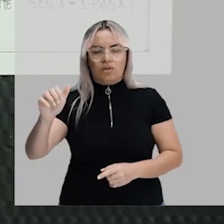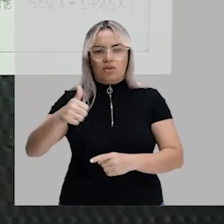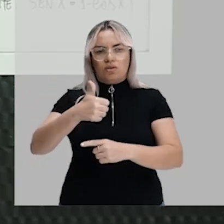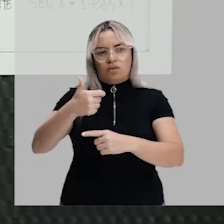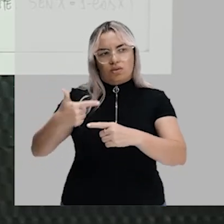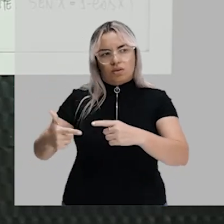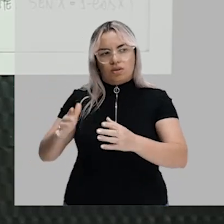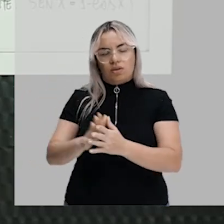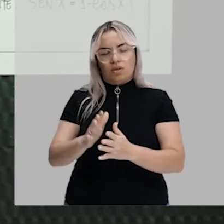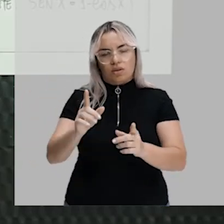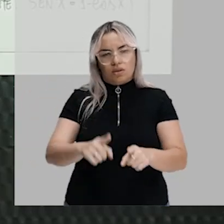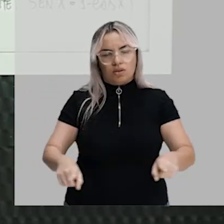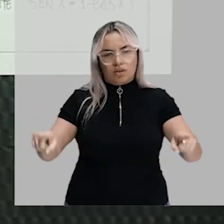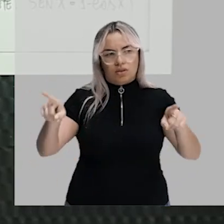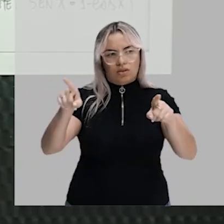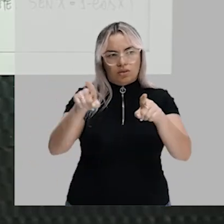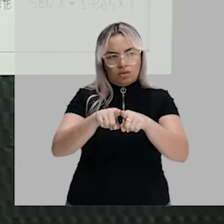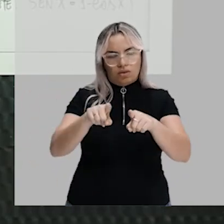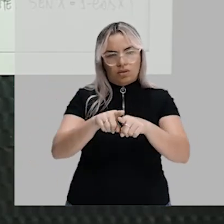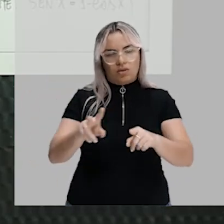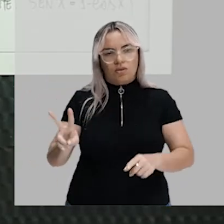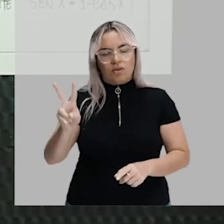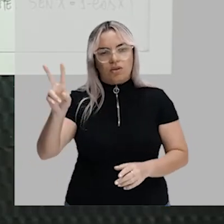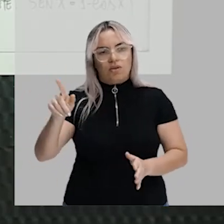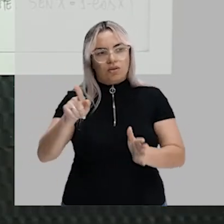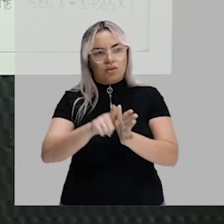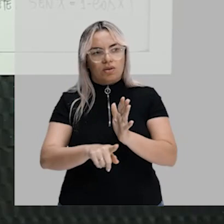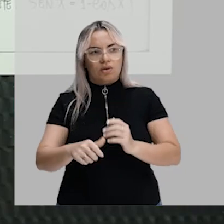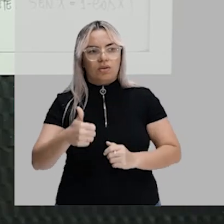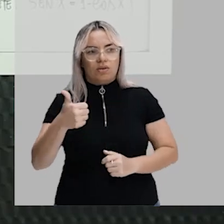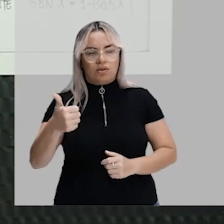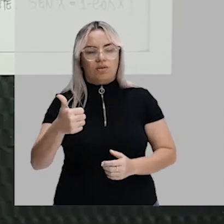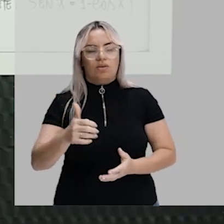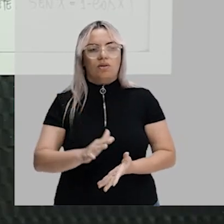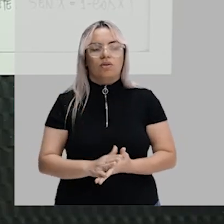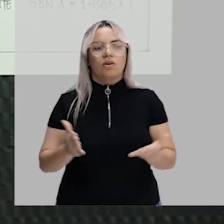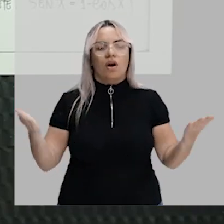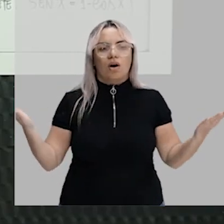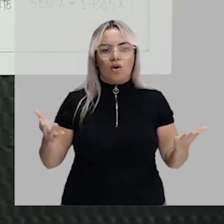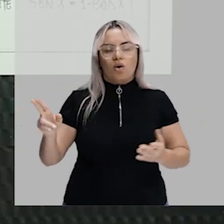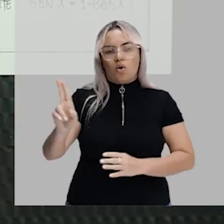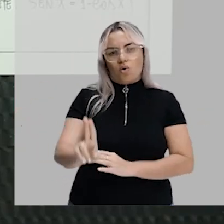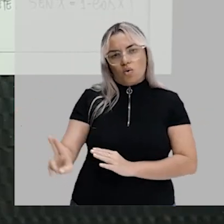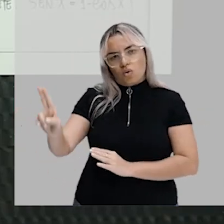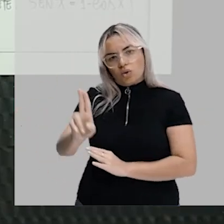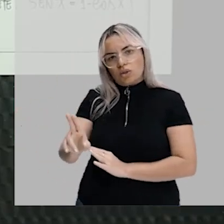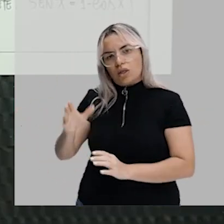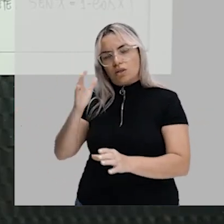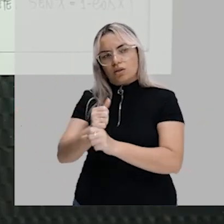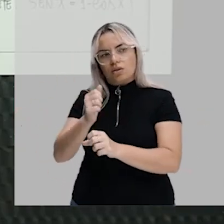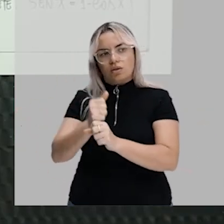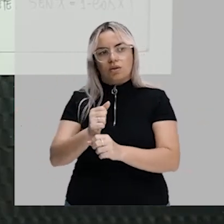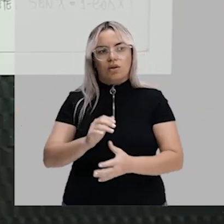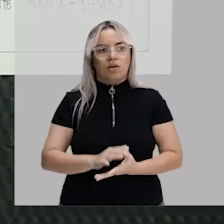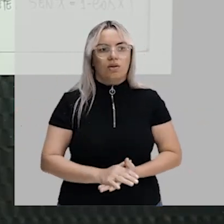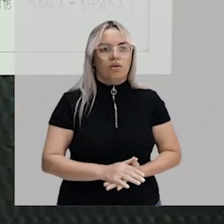-1 também tá então a gente vai ter que usar também esse -1 seno de